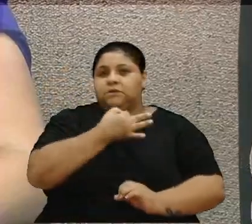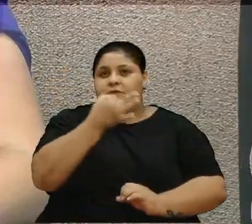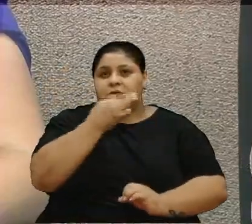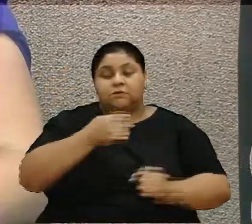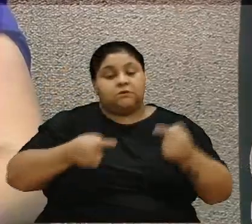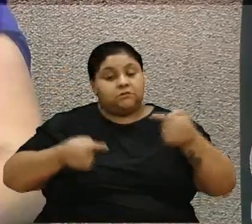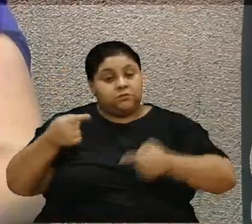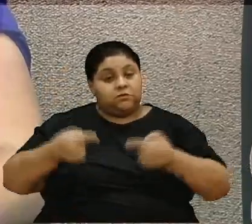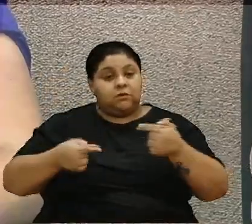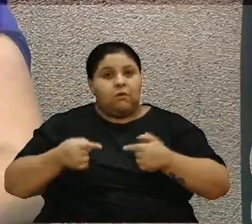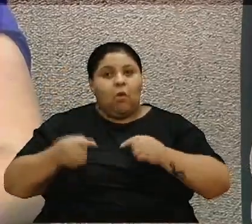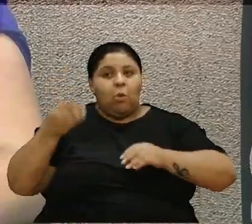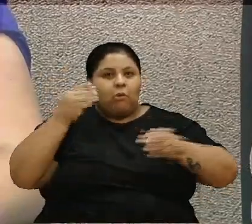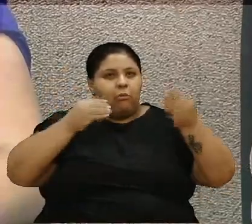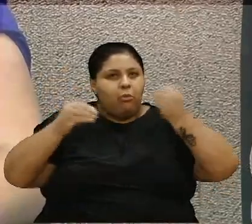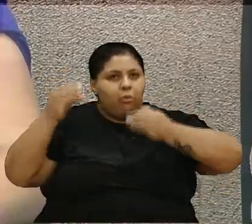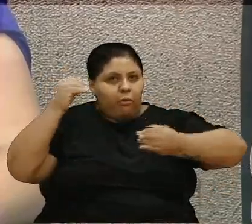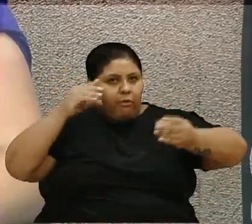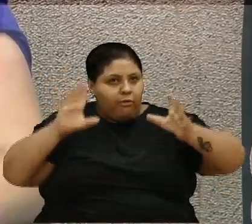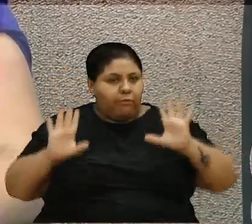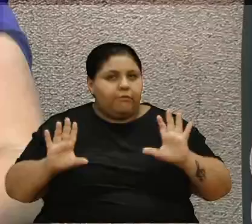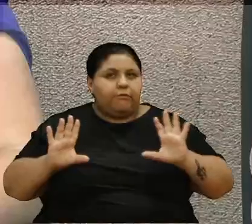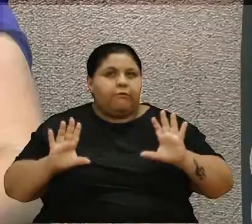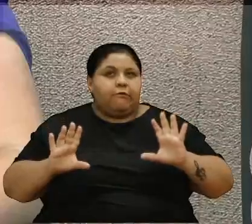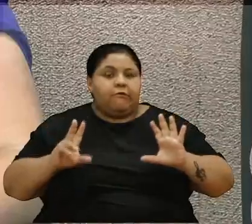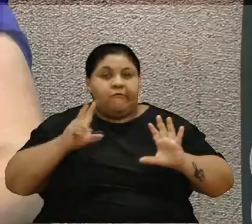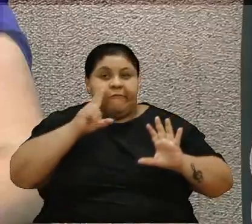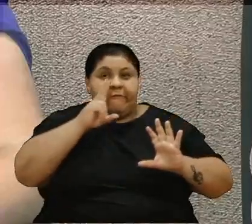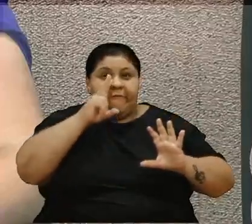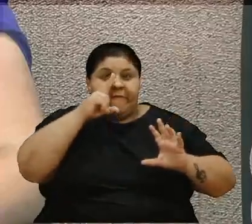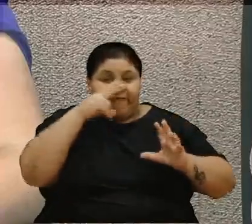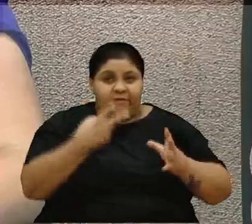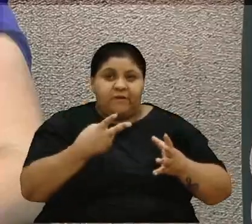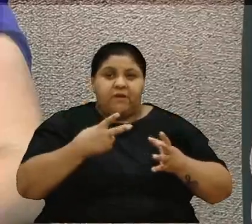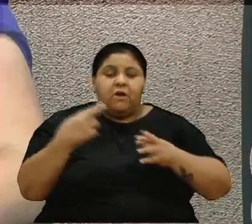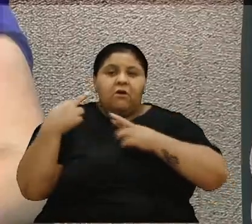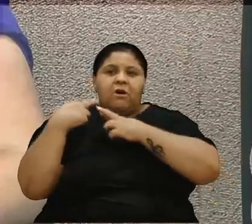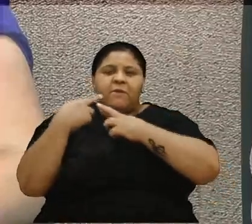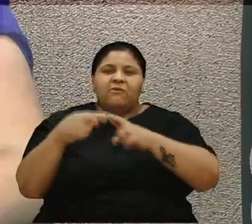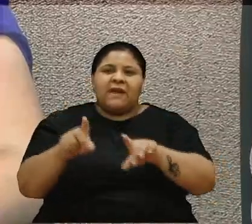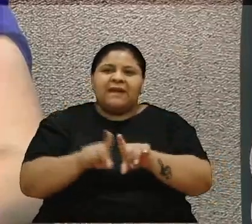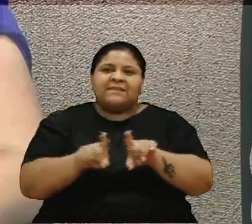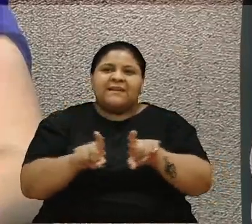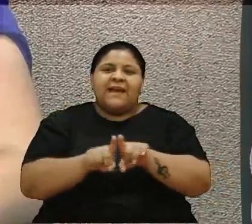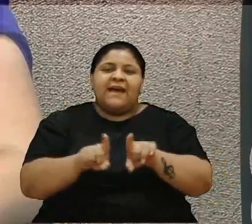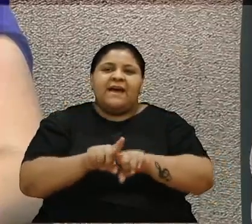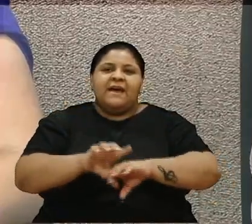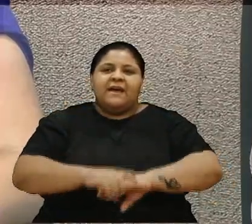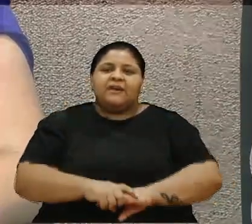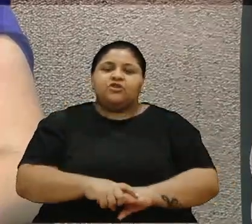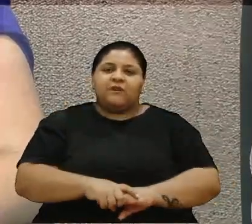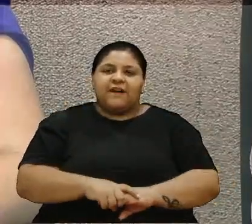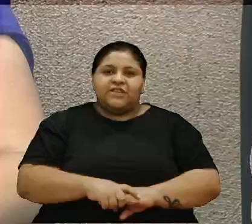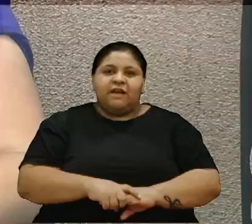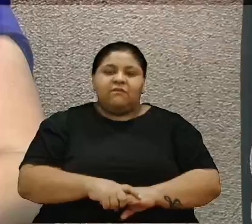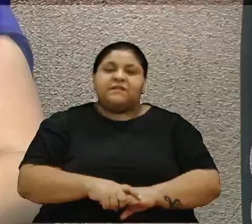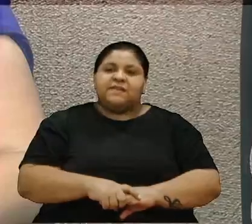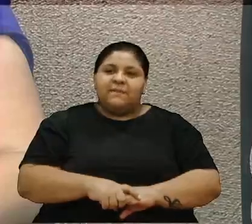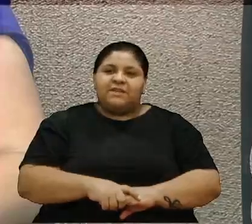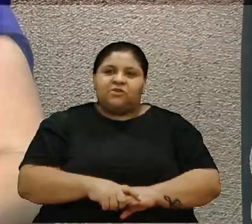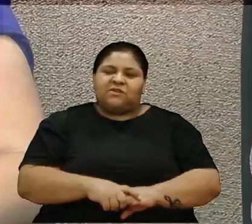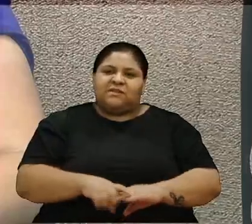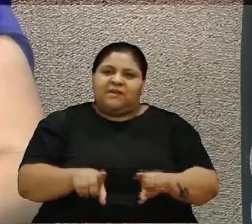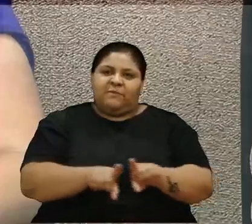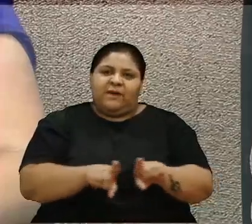debate bastante polêmico, é um debate bastante pesado, é uma responsabilidade muito grande, mas Caxias, para resolver o problema da saúde, só existe uma